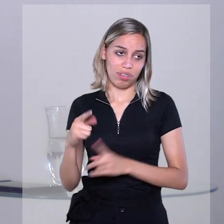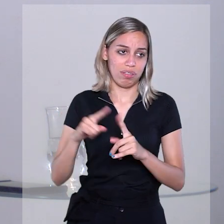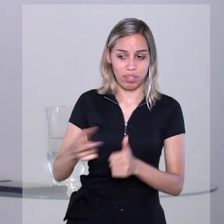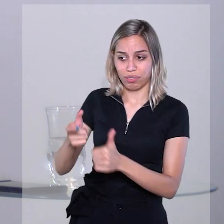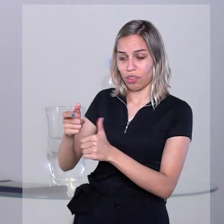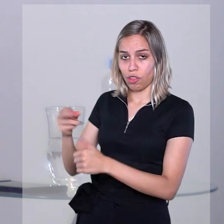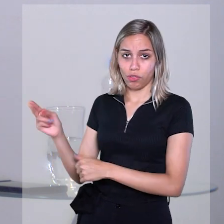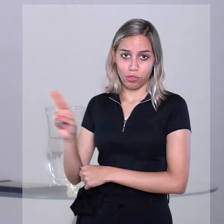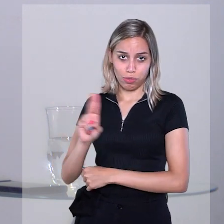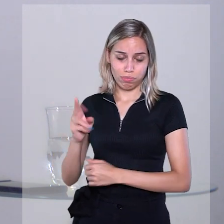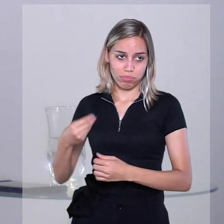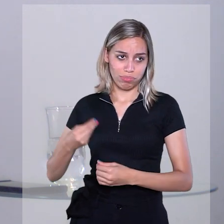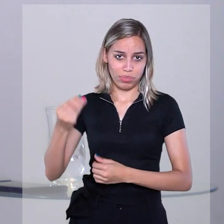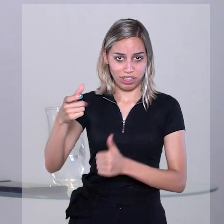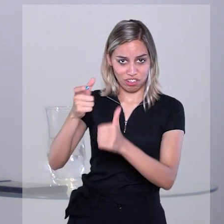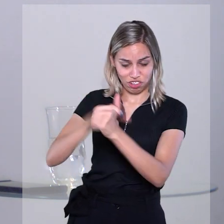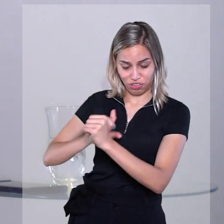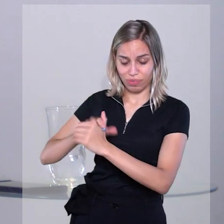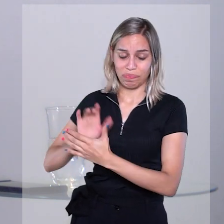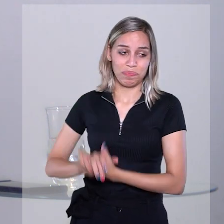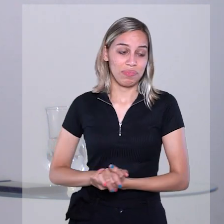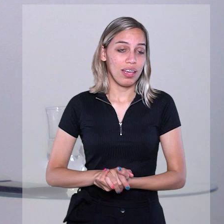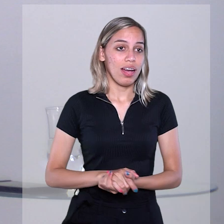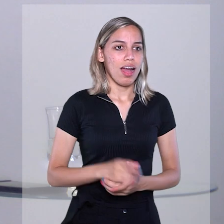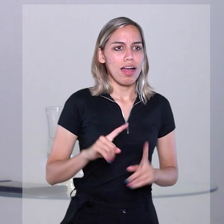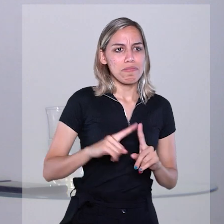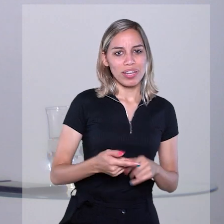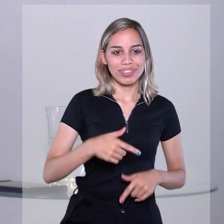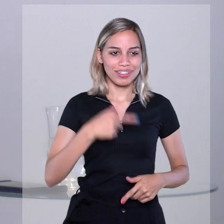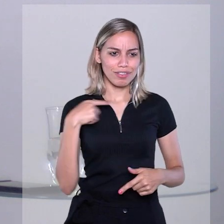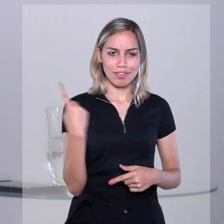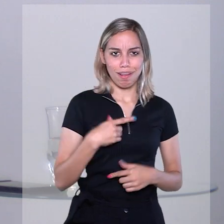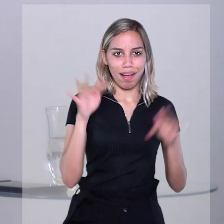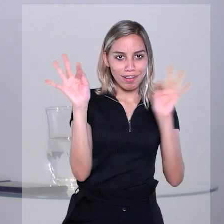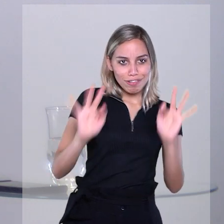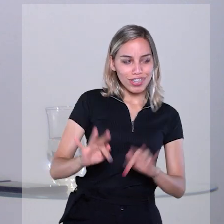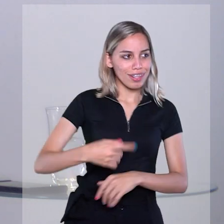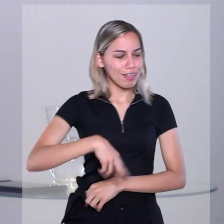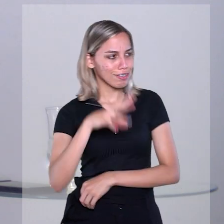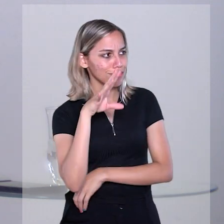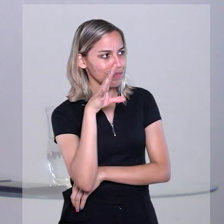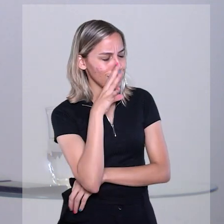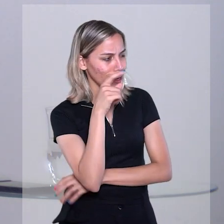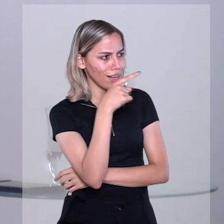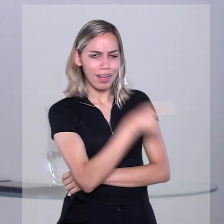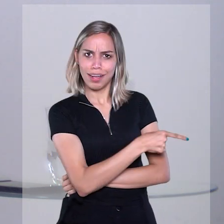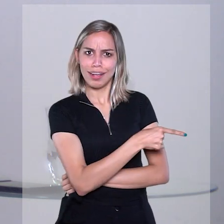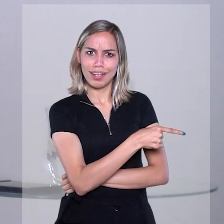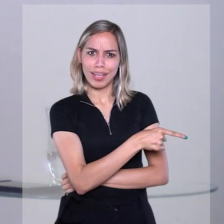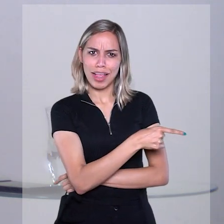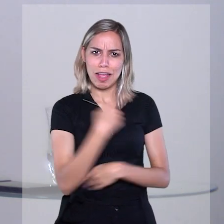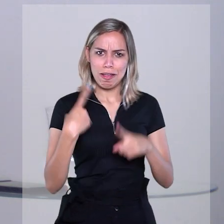campo. E, em certa medida, a gente admirava e olhava para o Ricardo, porque o